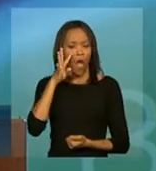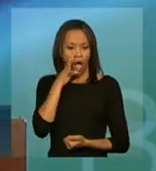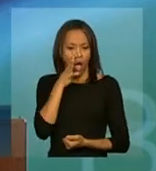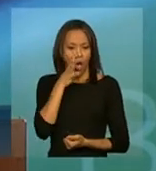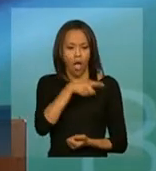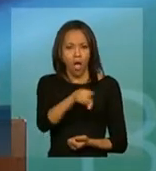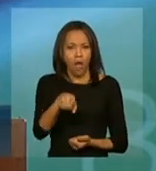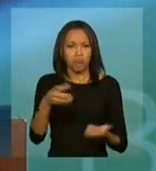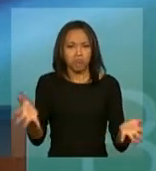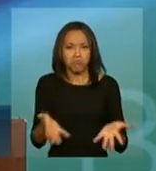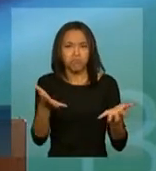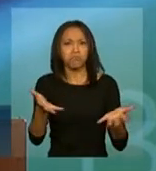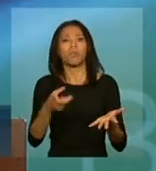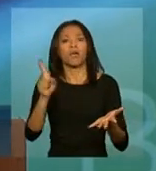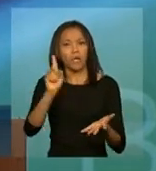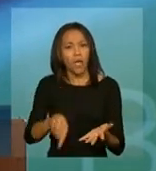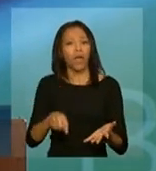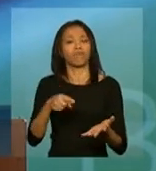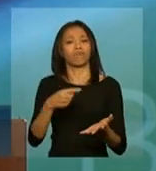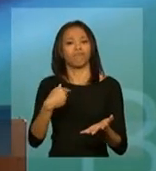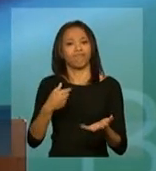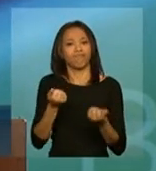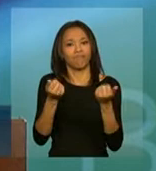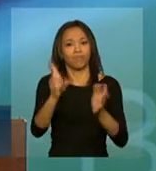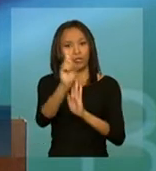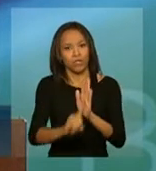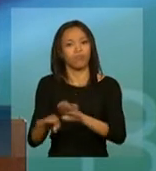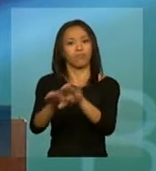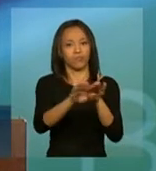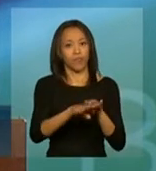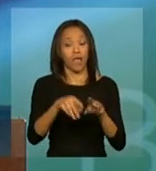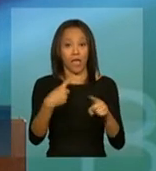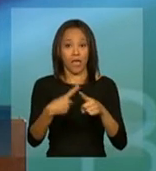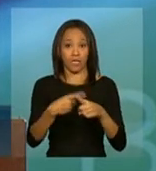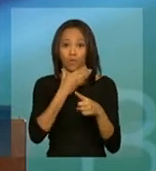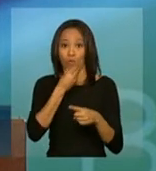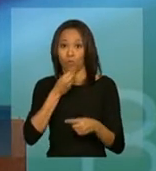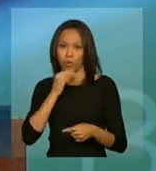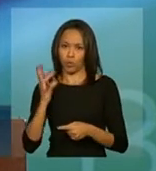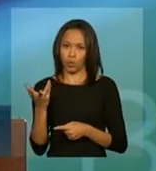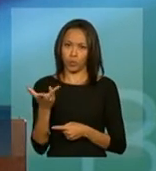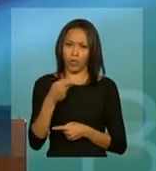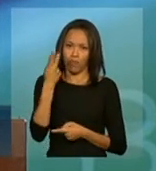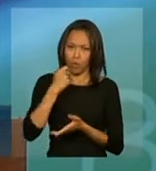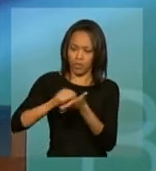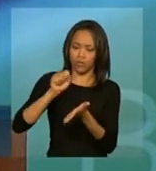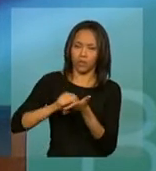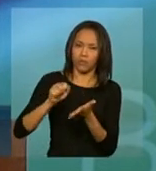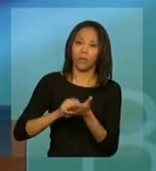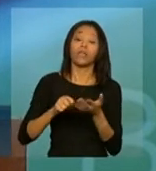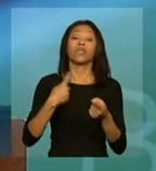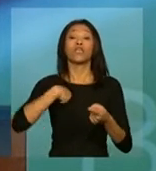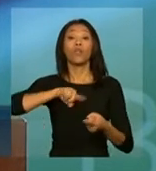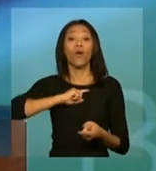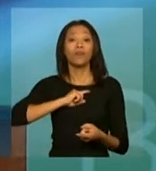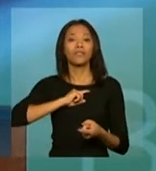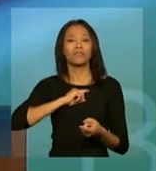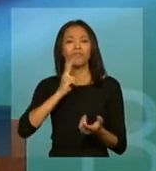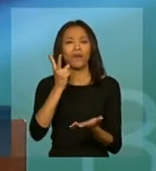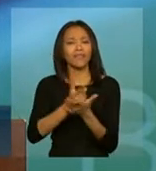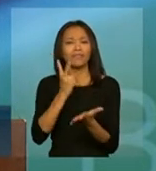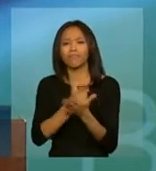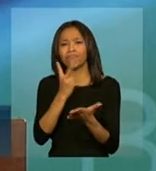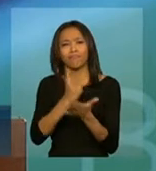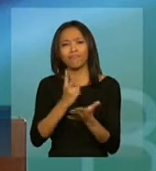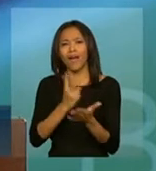Ela mostrou que é uma verdadeira democrata. Eu acrescentaria a essa eloquente palavra que a democracia está no nosso DNA, faz parte da